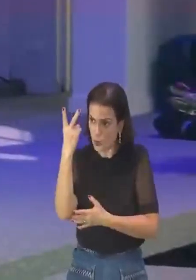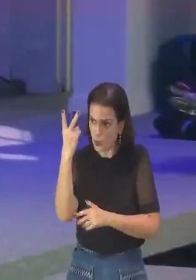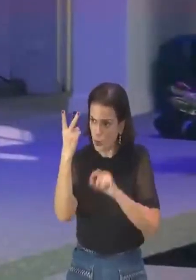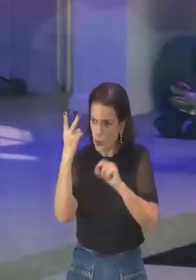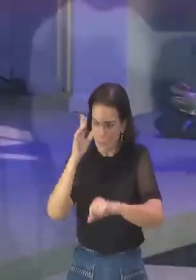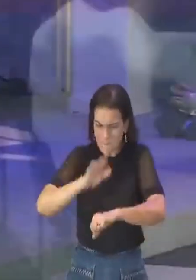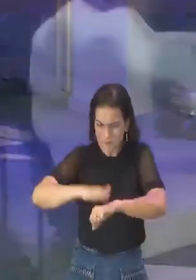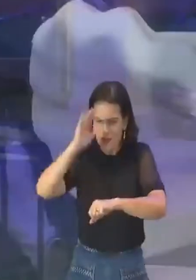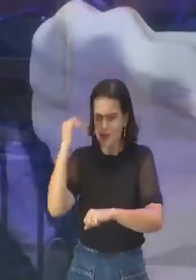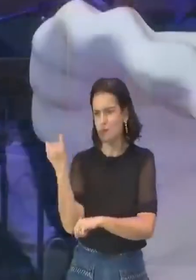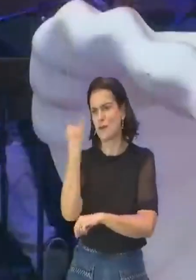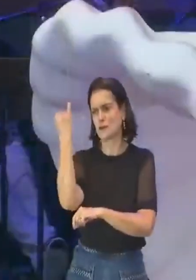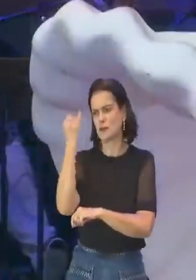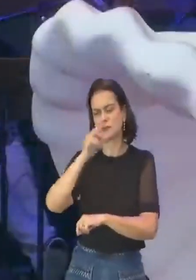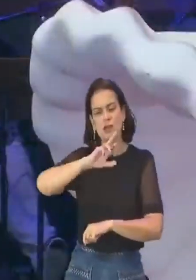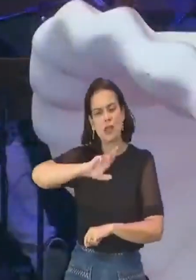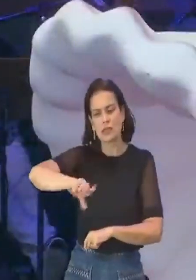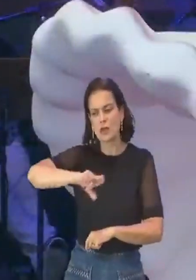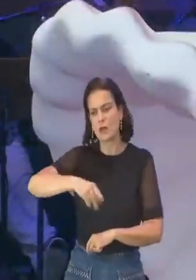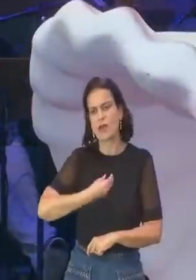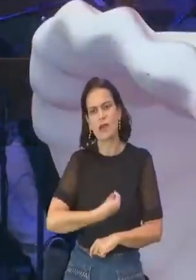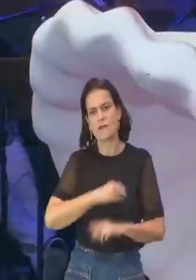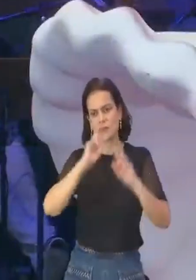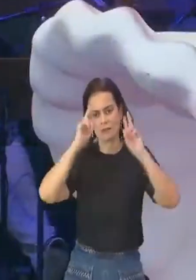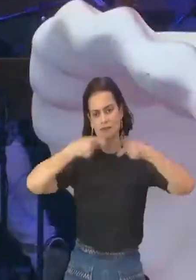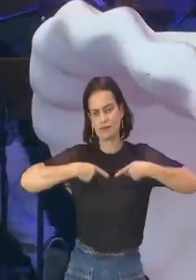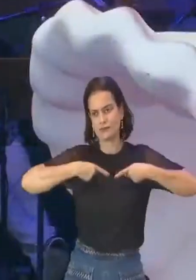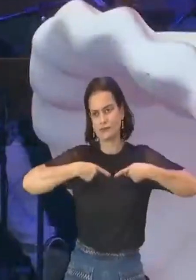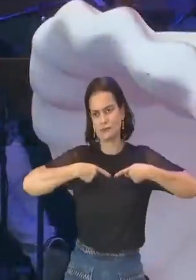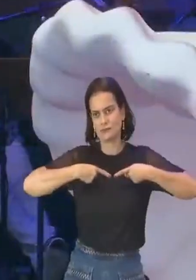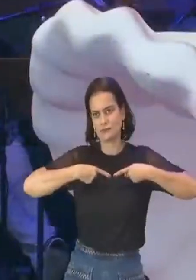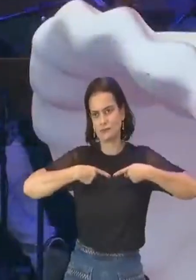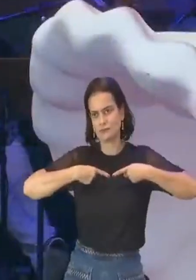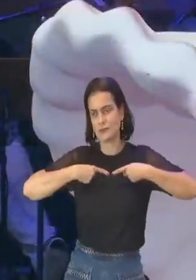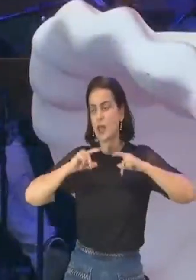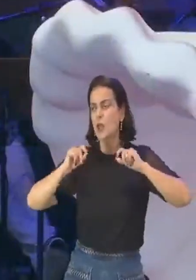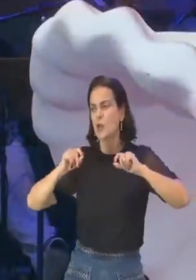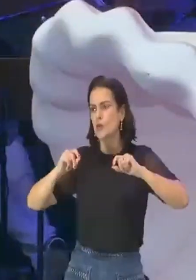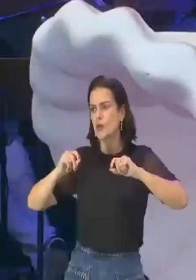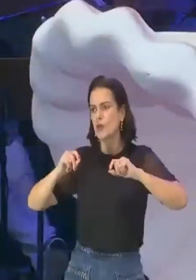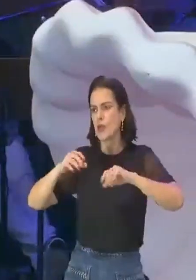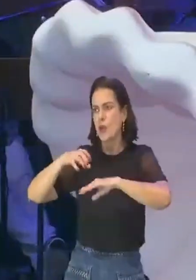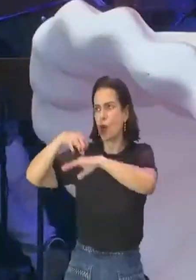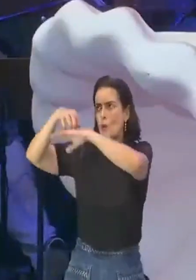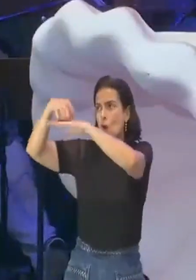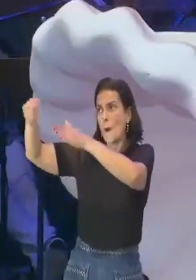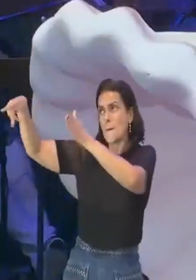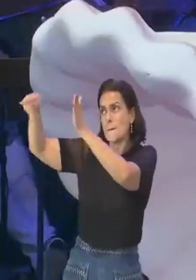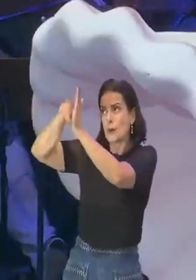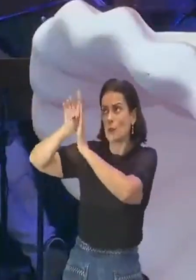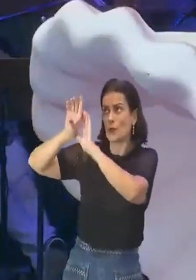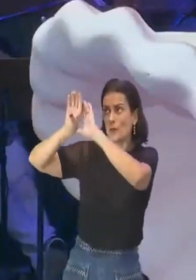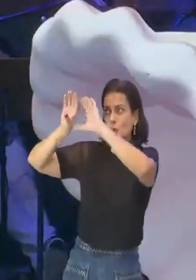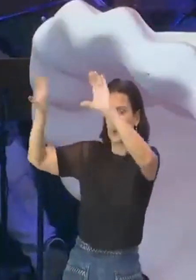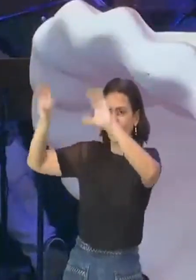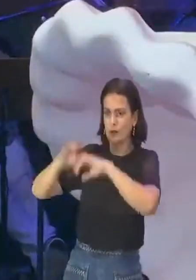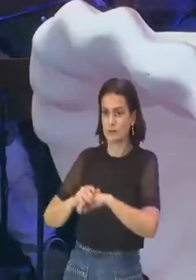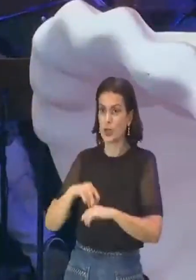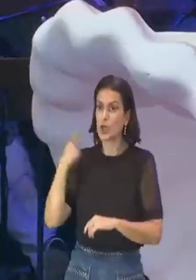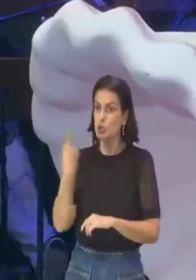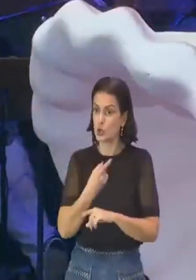grande valor, não é a vida dela, é o reino dos céus. Nós vivemos